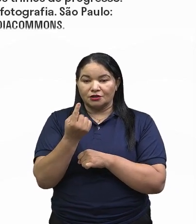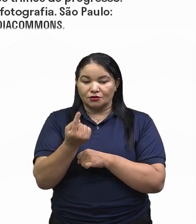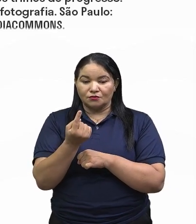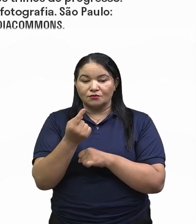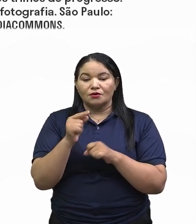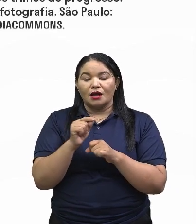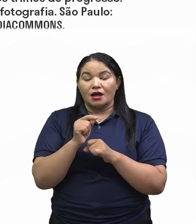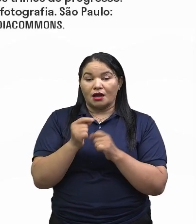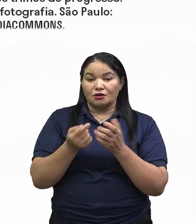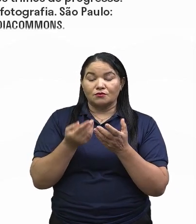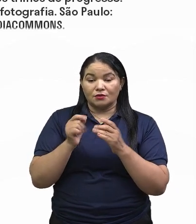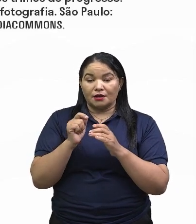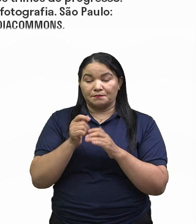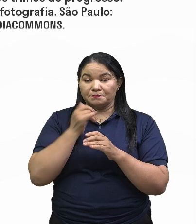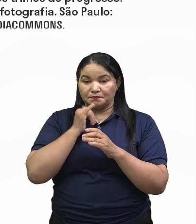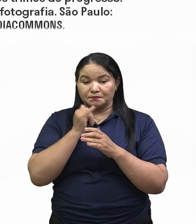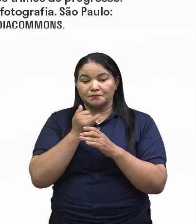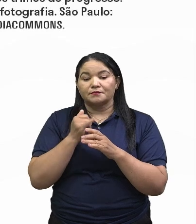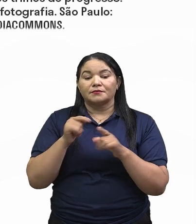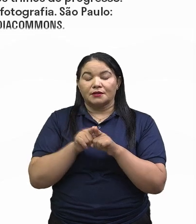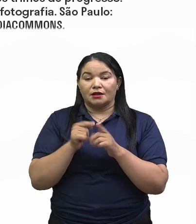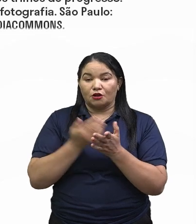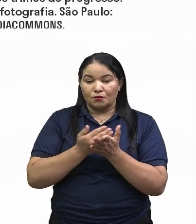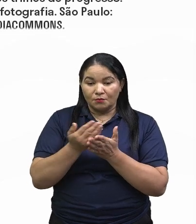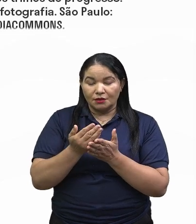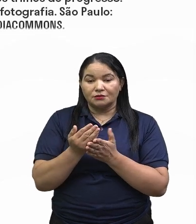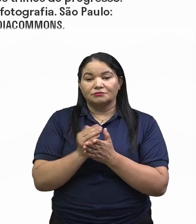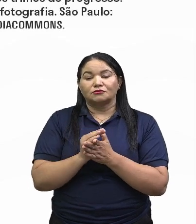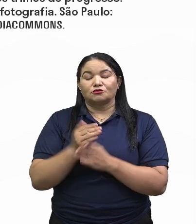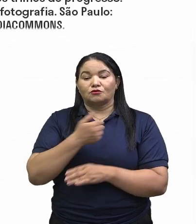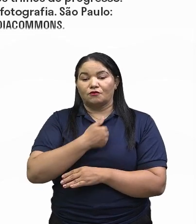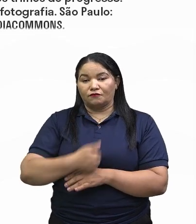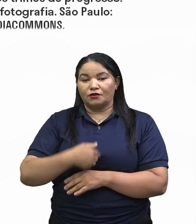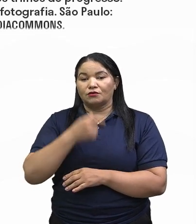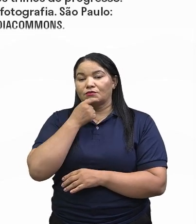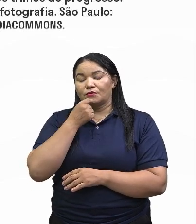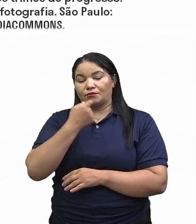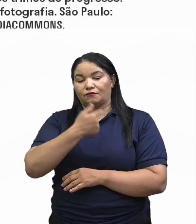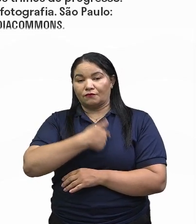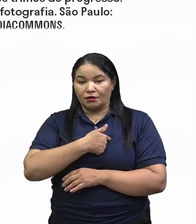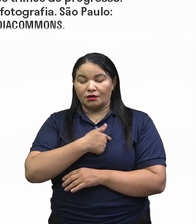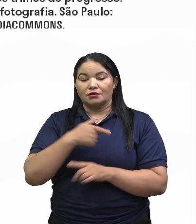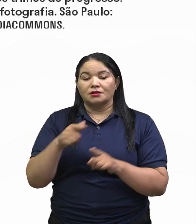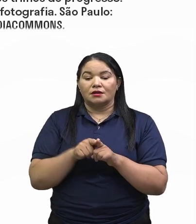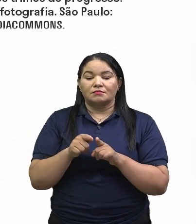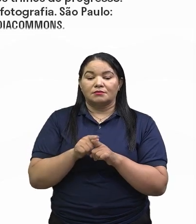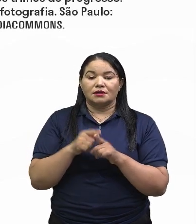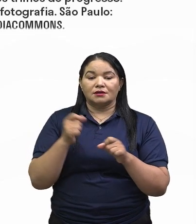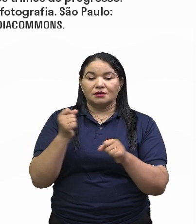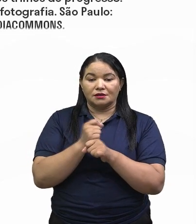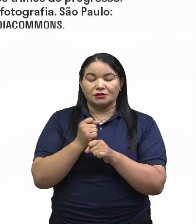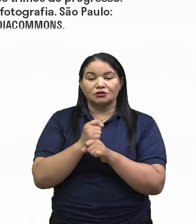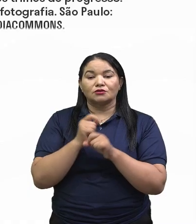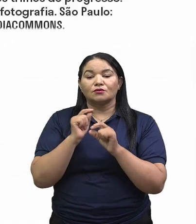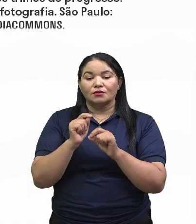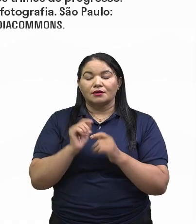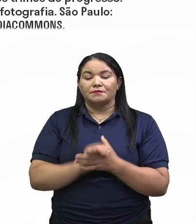Companhia Siderúrgica Nacional, ali no governo Vargas, além da instalação da